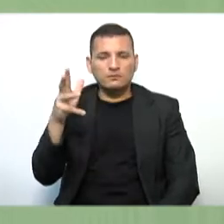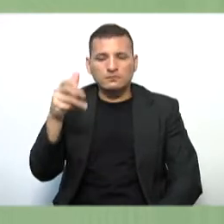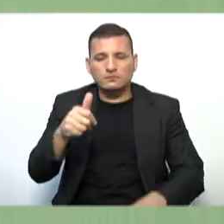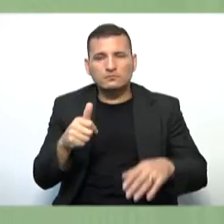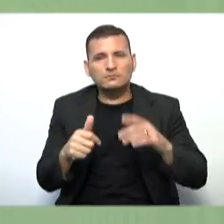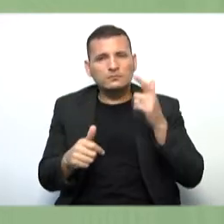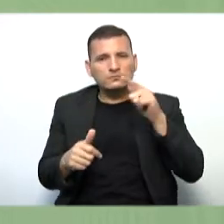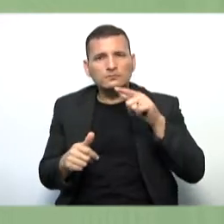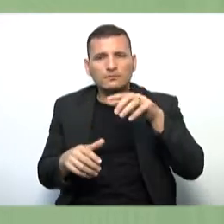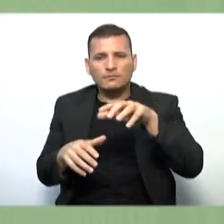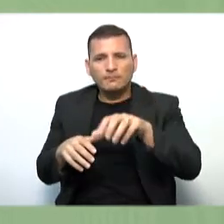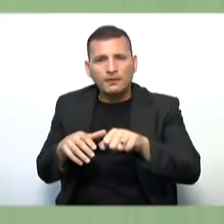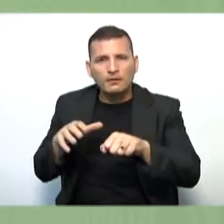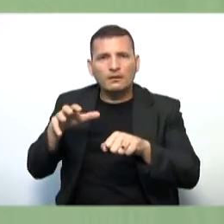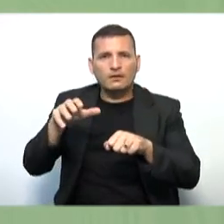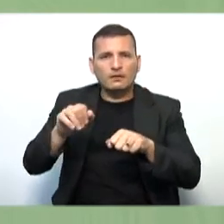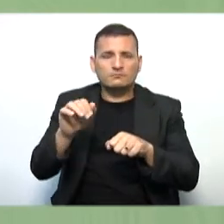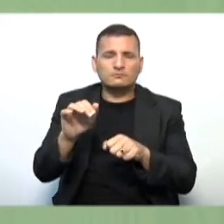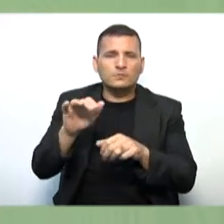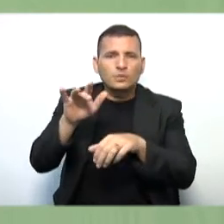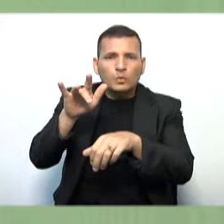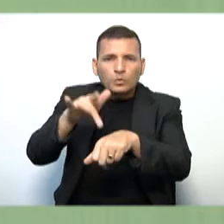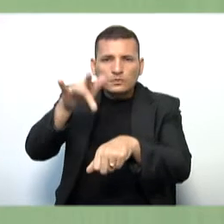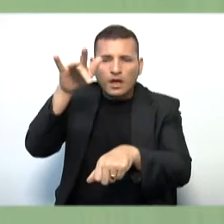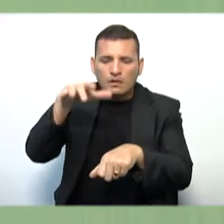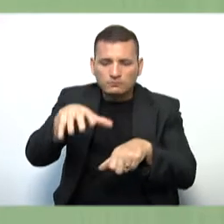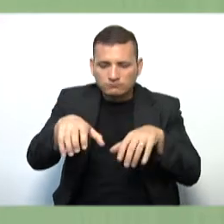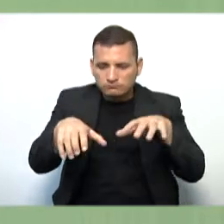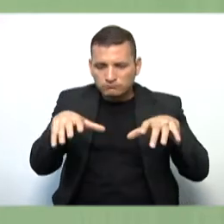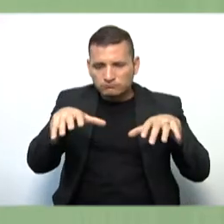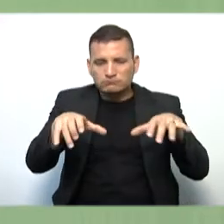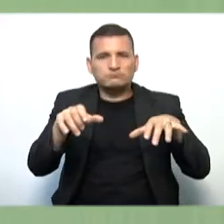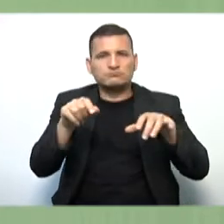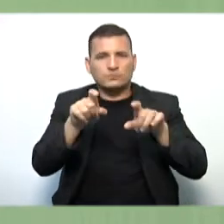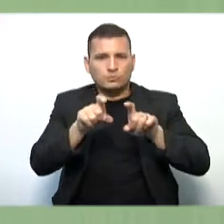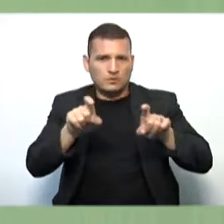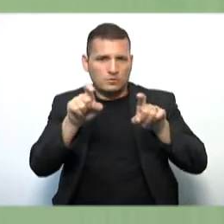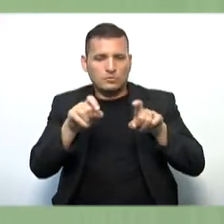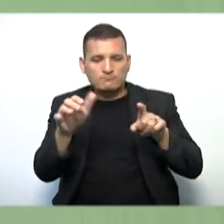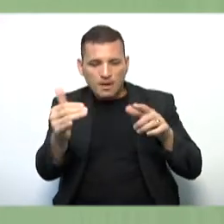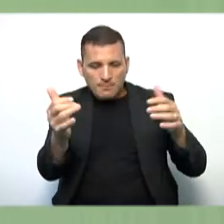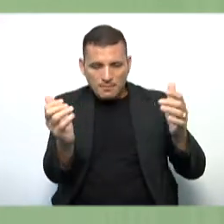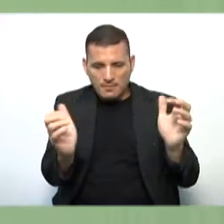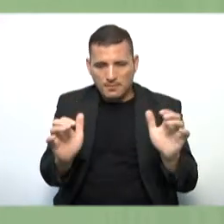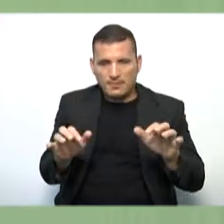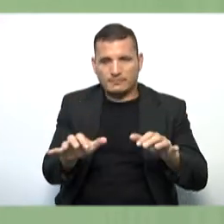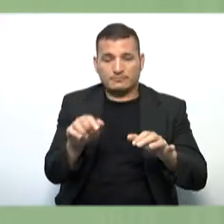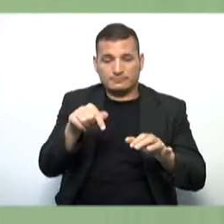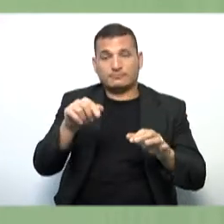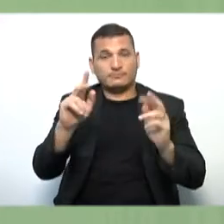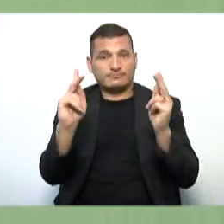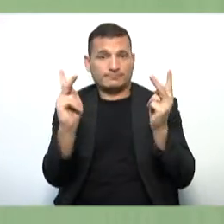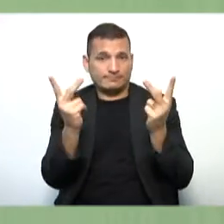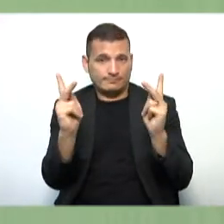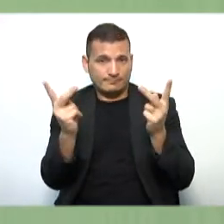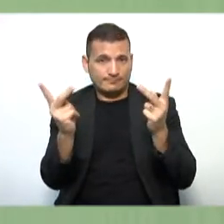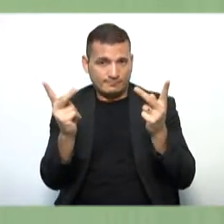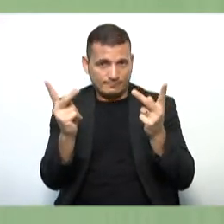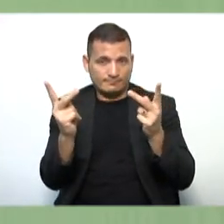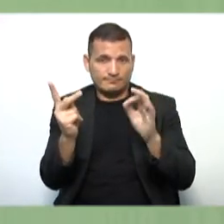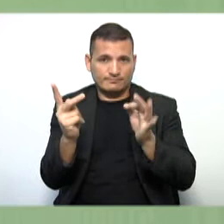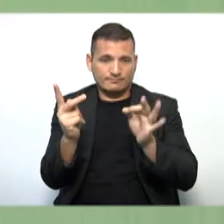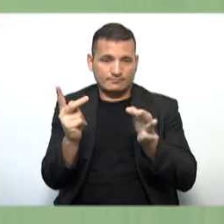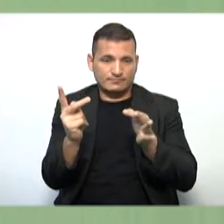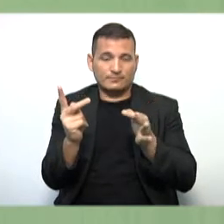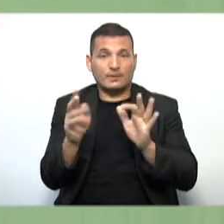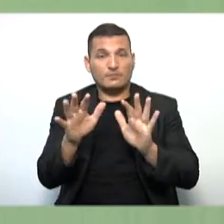Consegue visualizar, colocar a mão naquele equipamento, né? Exato. Então, sendo a parte que a gente chuta, mas